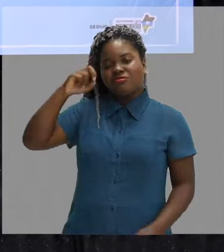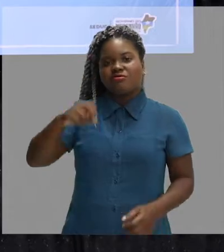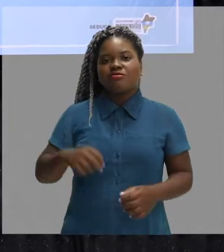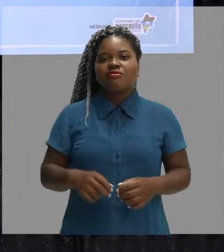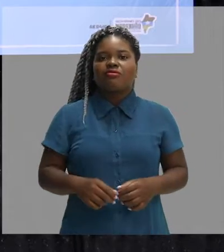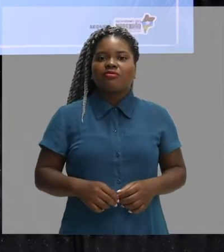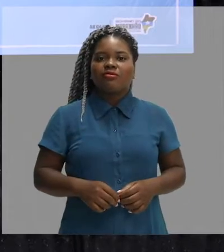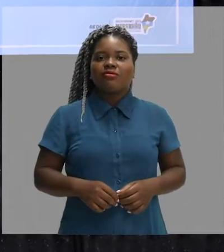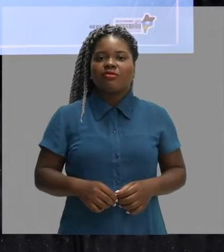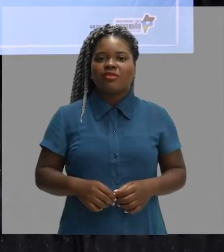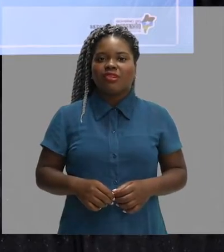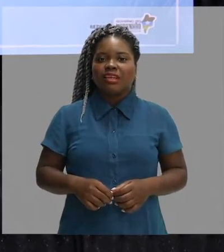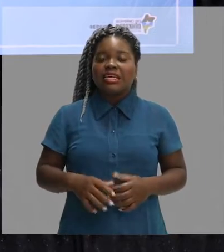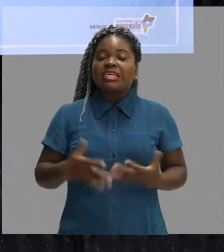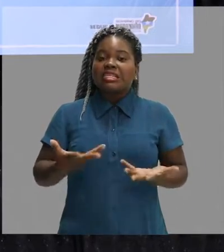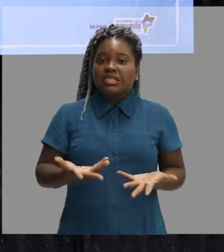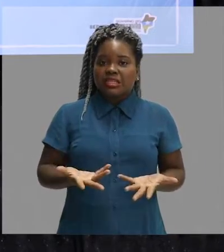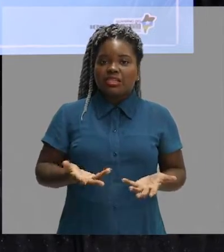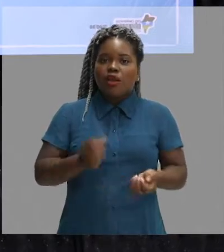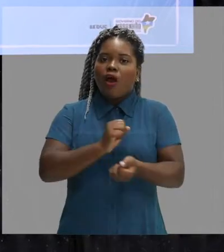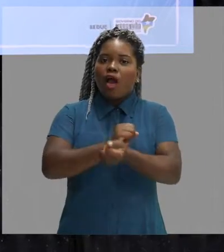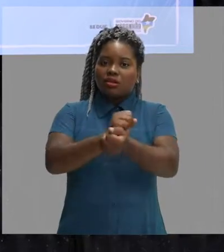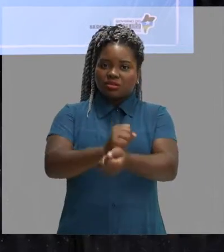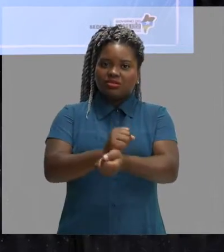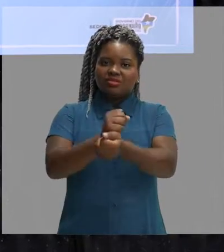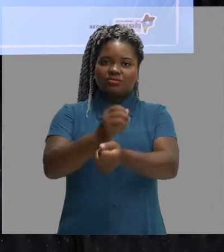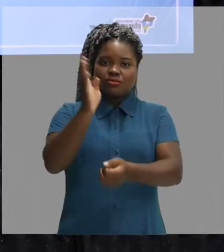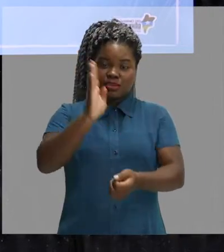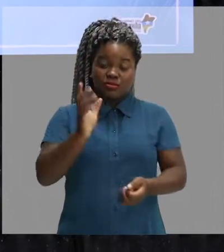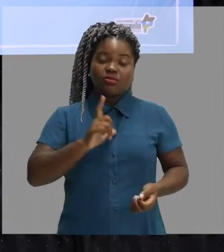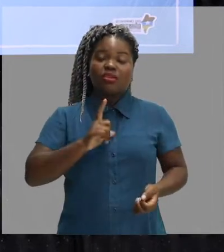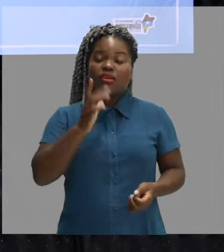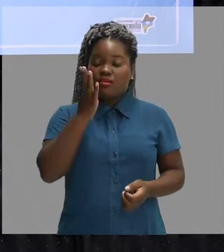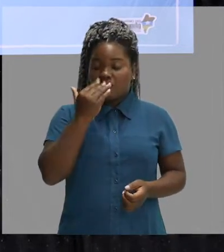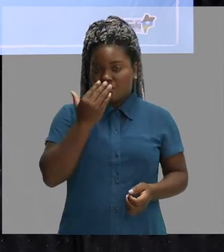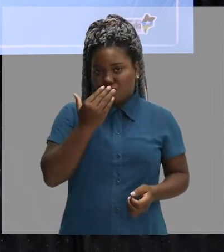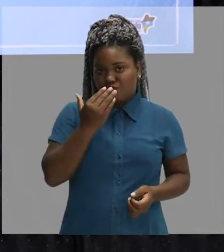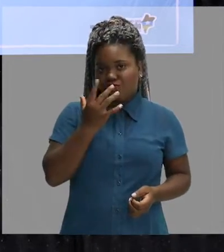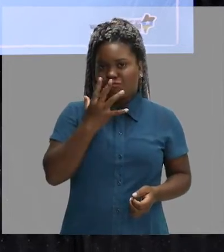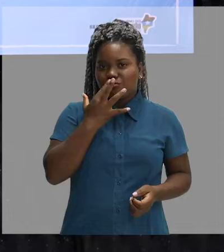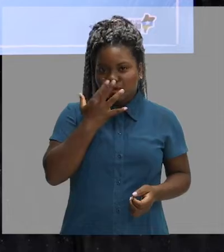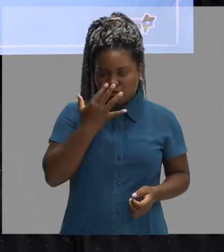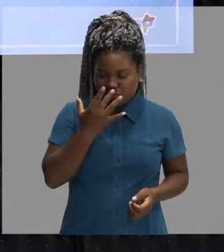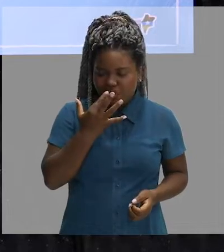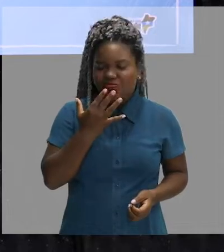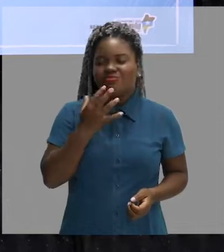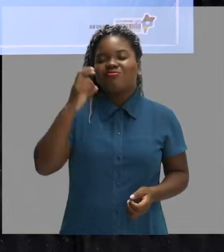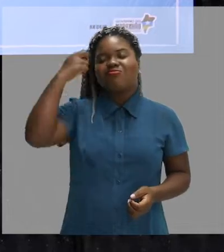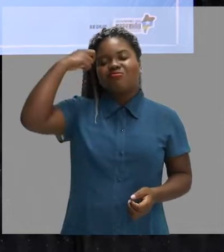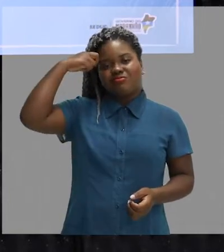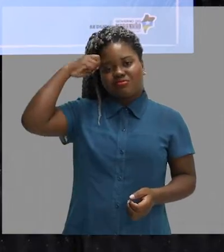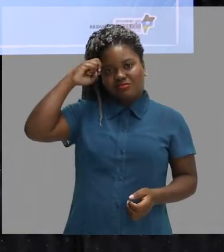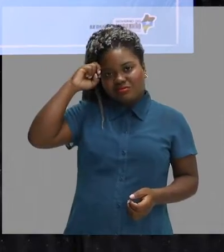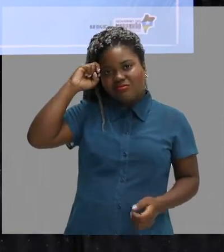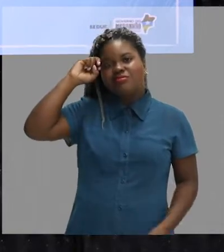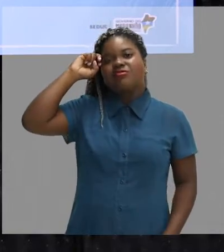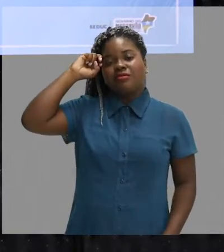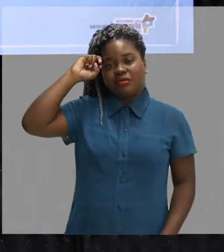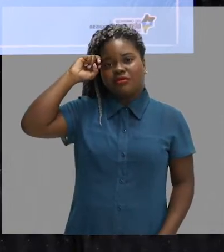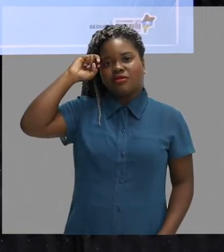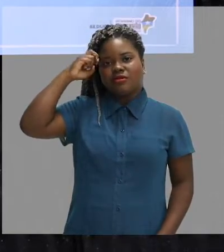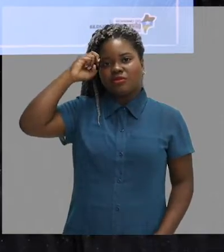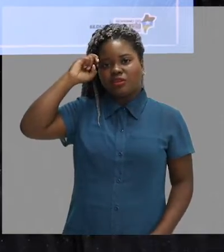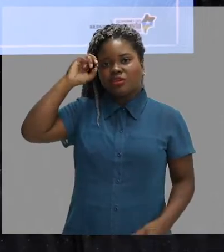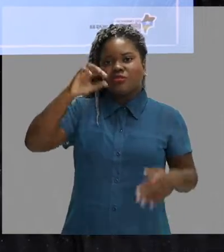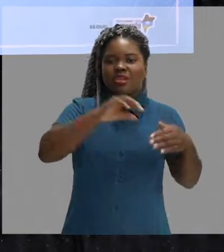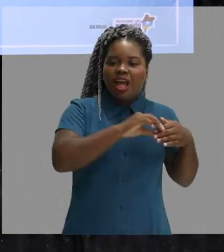certo? Então a escravidão no Brasil tem uma cor negra. Os negros que eram trazidos à força